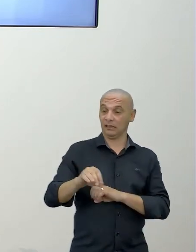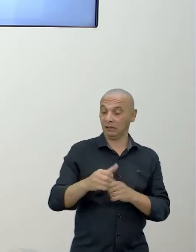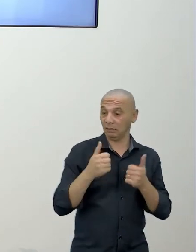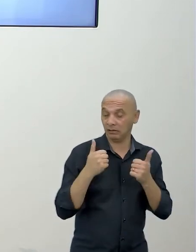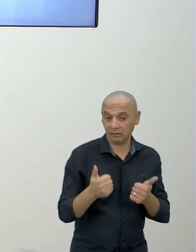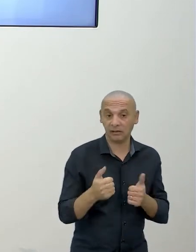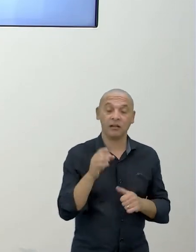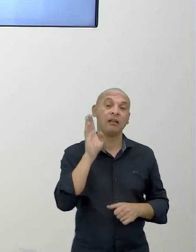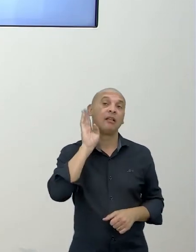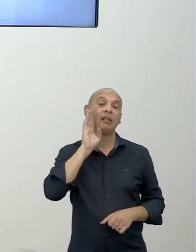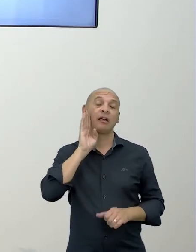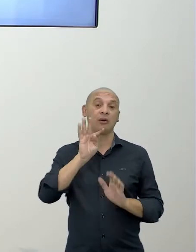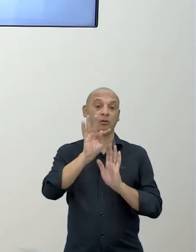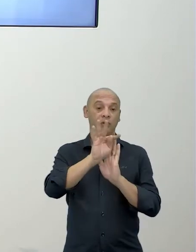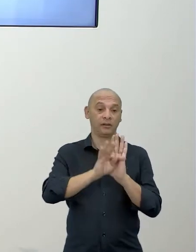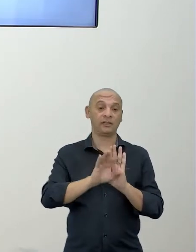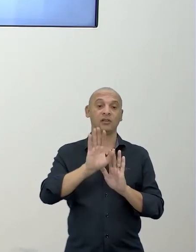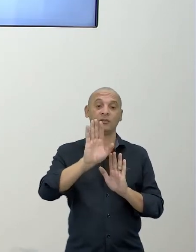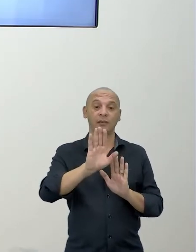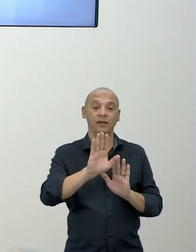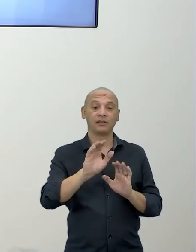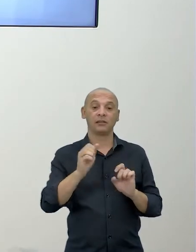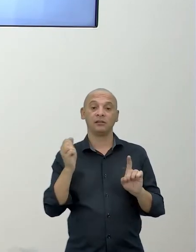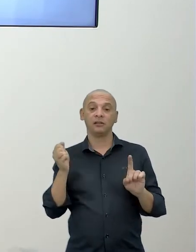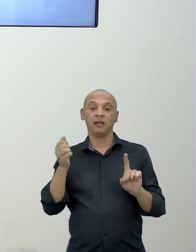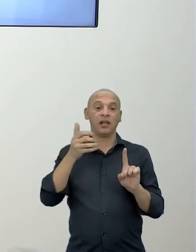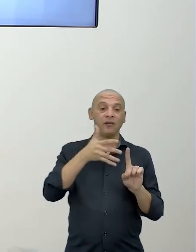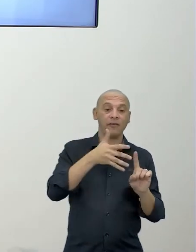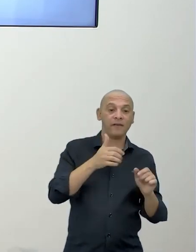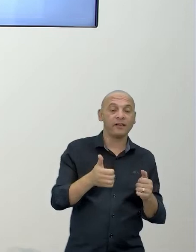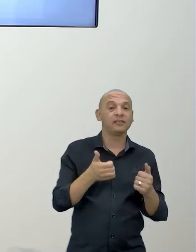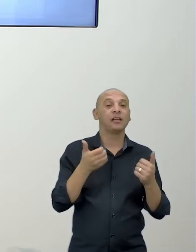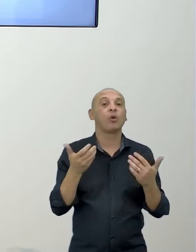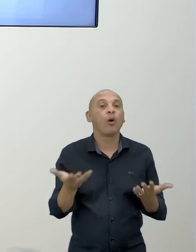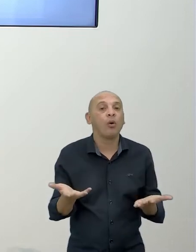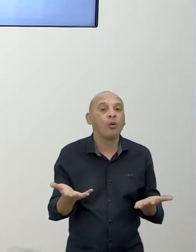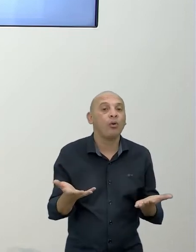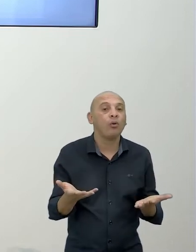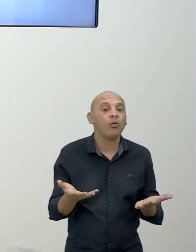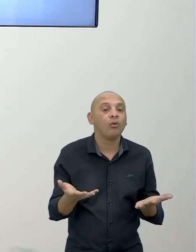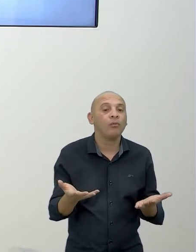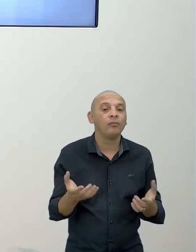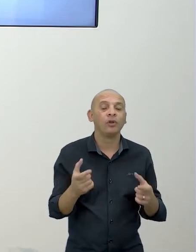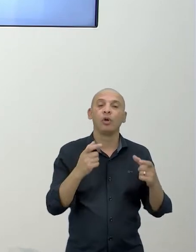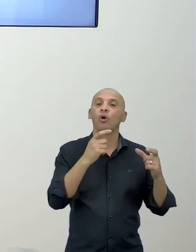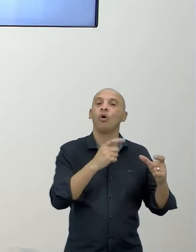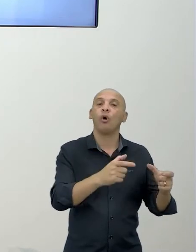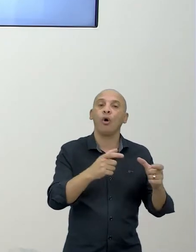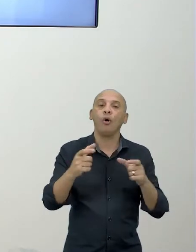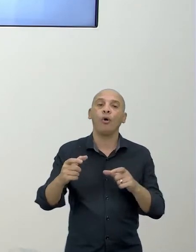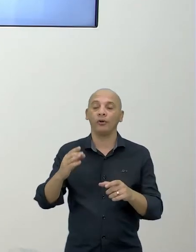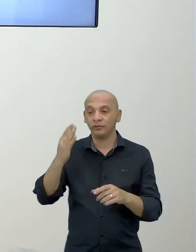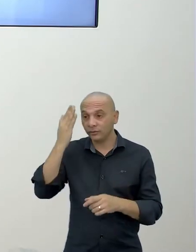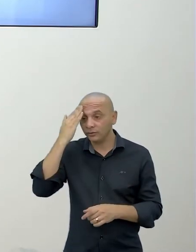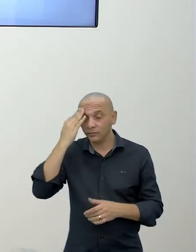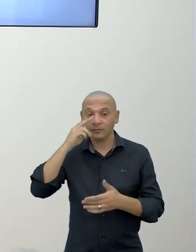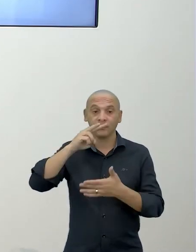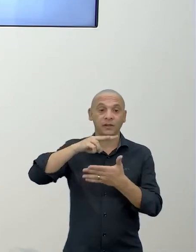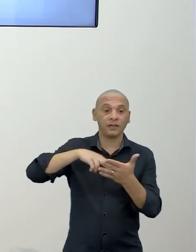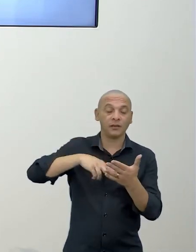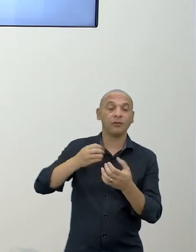texto sobre o Anthony Giddens, que é um sociólogo. Se eu mandar essa aula, provavelmente vão voltar e falar: tudo bem, achei muito legal o seu texto, mas